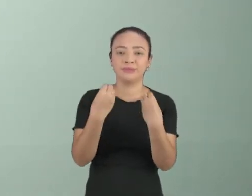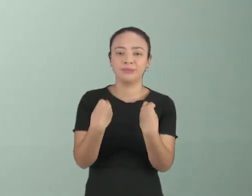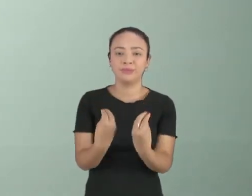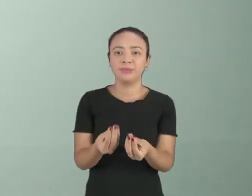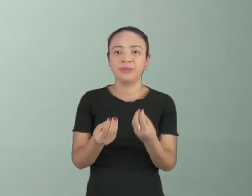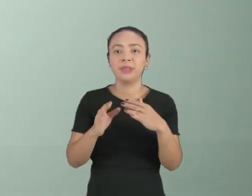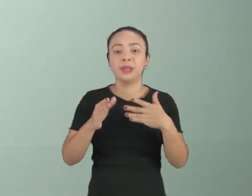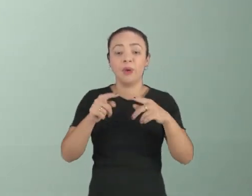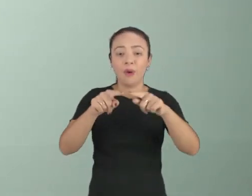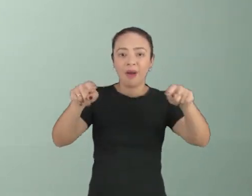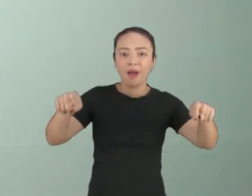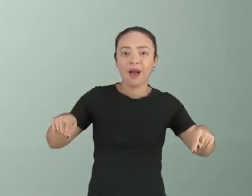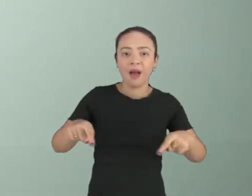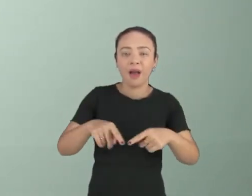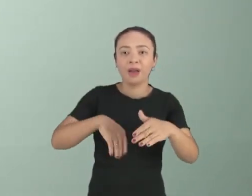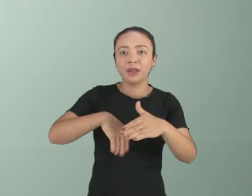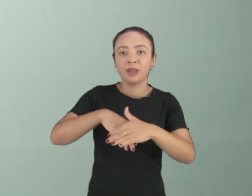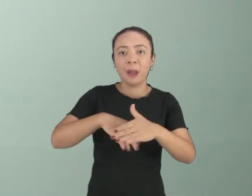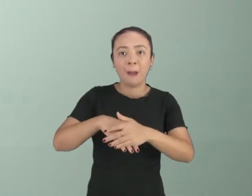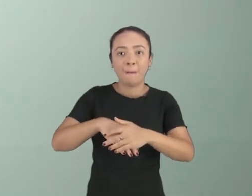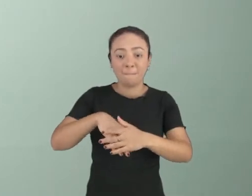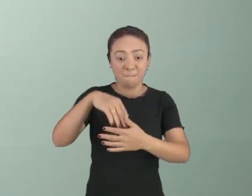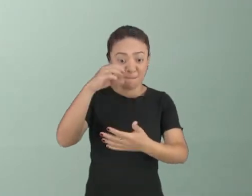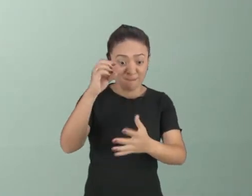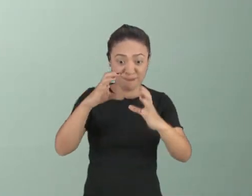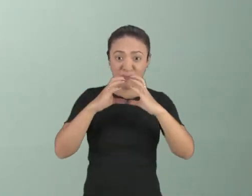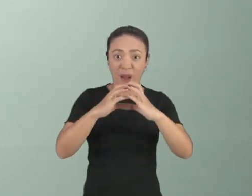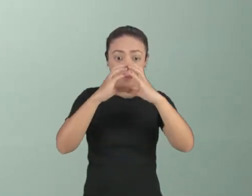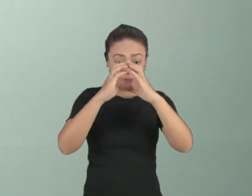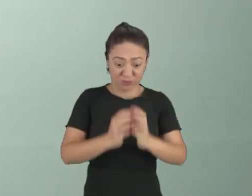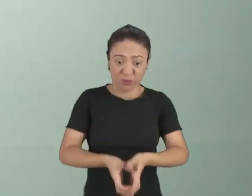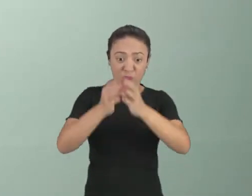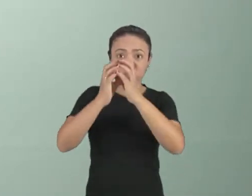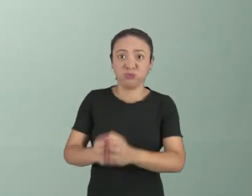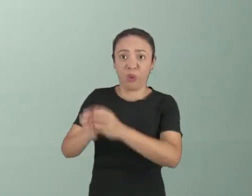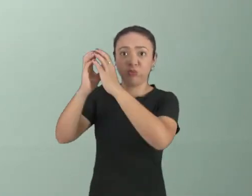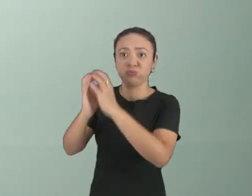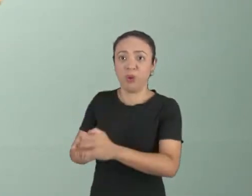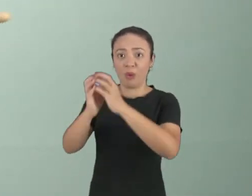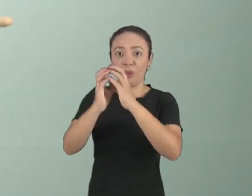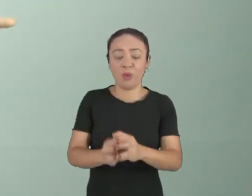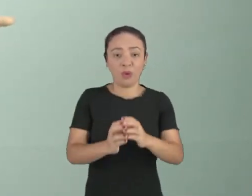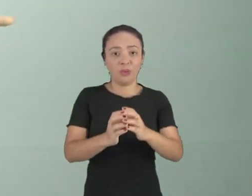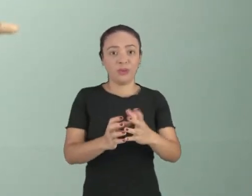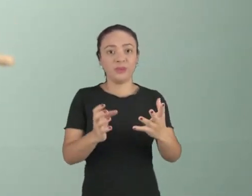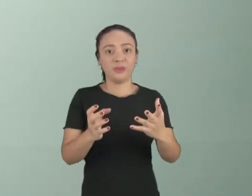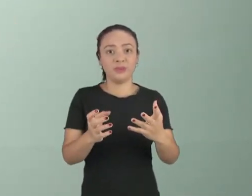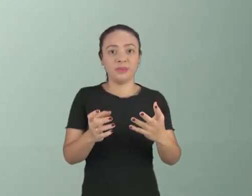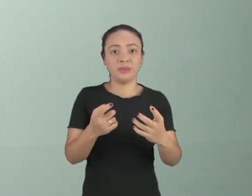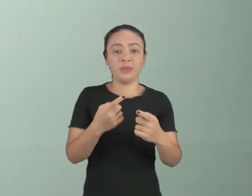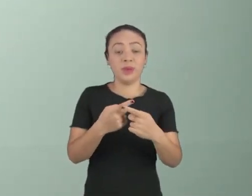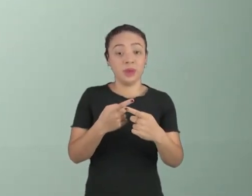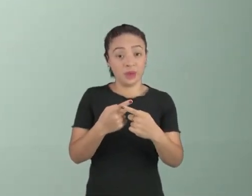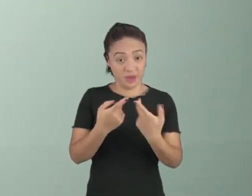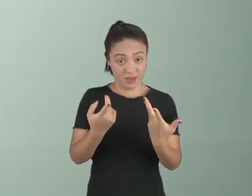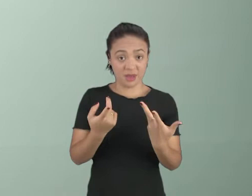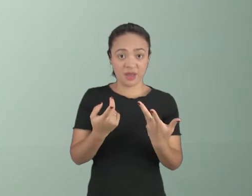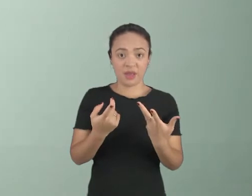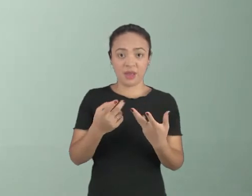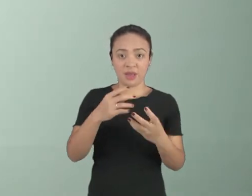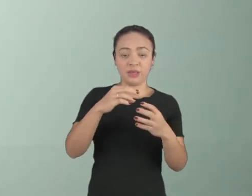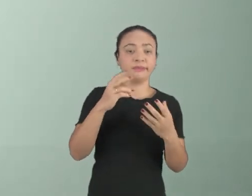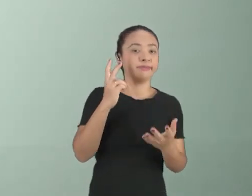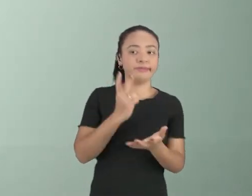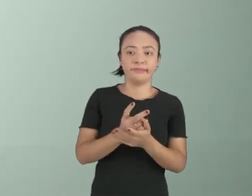numa quadra, galerinha, ela pulava tanto que praticamente o jogo não tinha dinamismo. Ela ficava mais tempo fora da área de